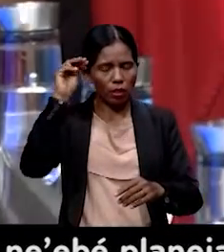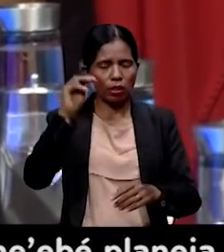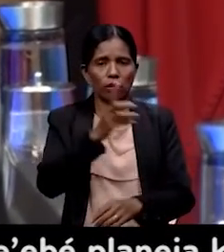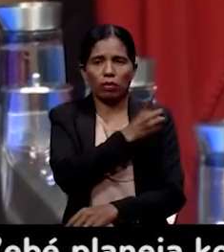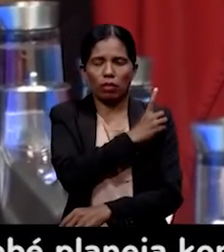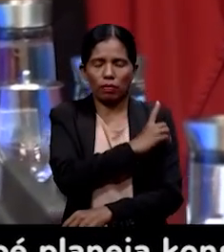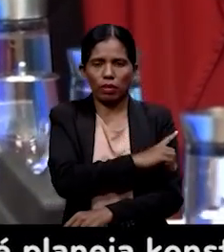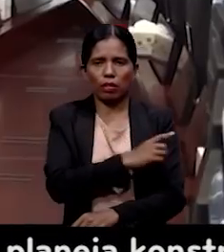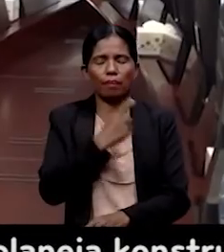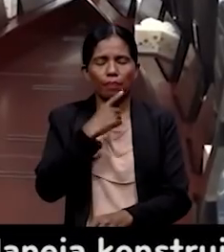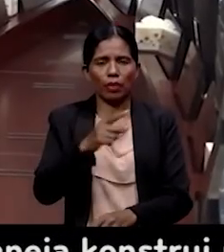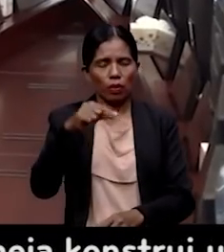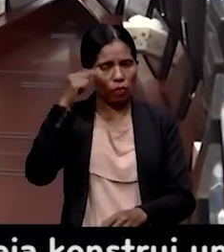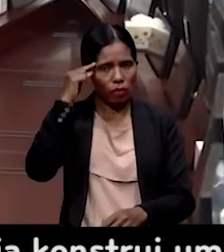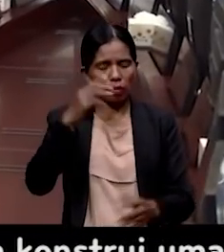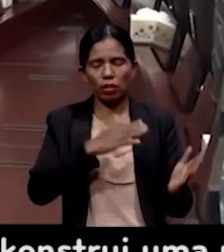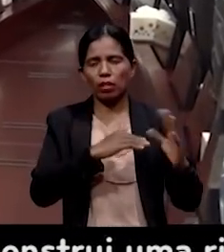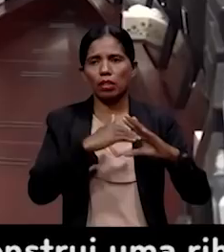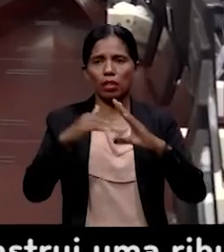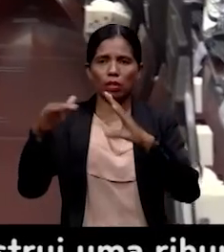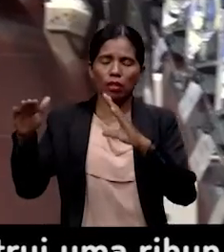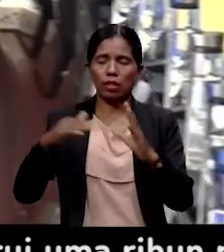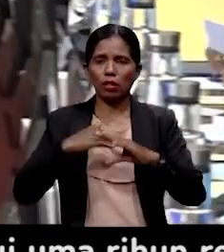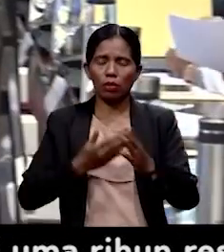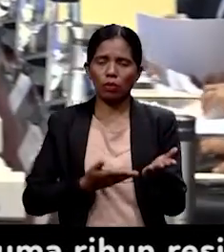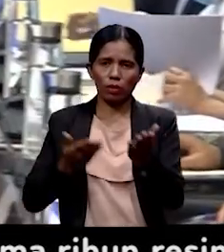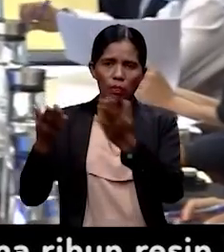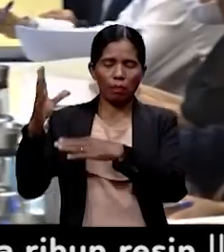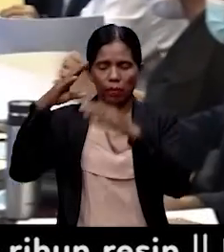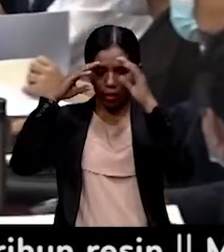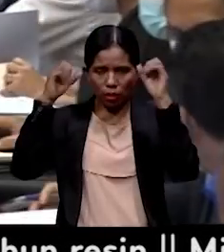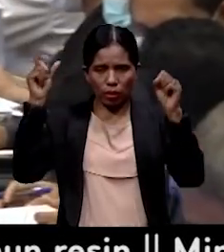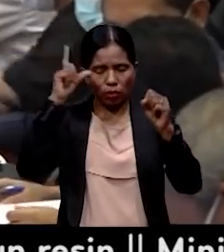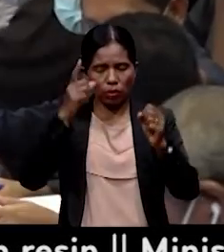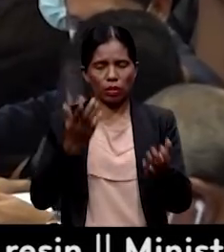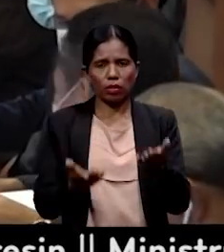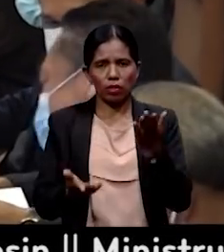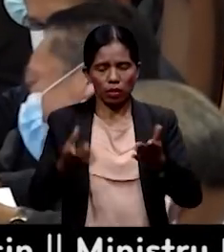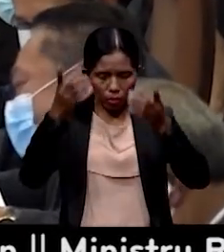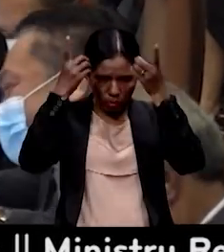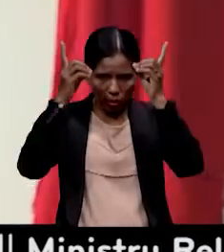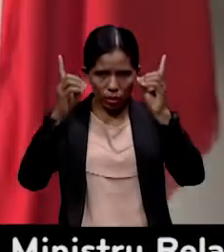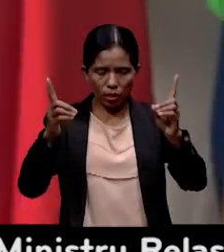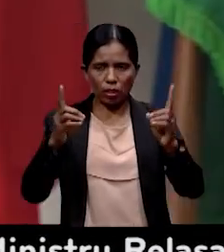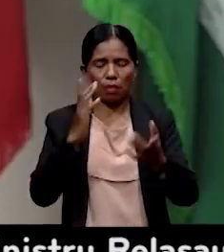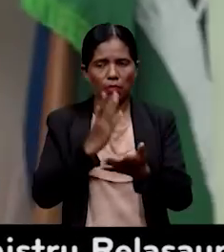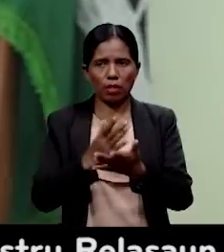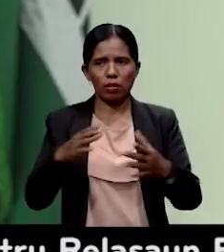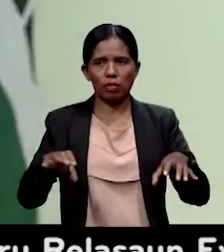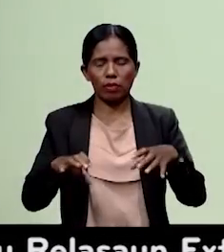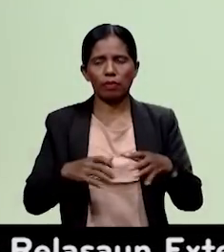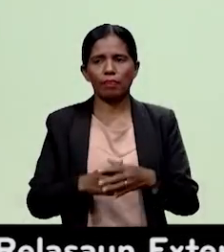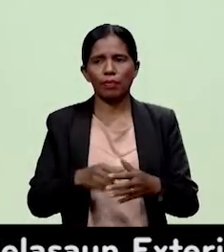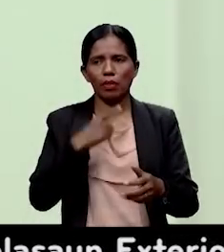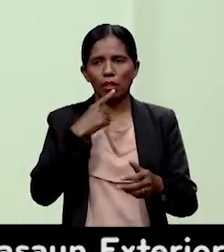Projeto de liberação né, governo se haruka ba presidente da república Francisco Guterres Luolo, o diteto moloco decide exoneração. Enquanto Calisto dos Santos,